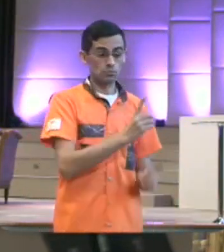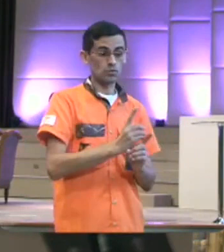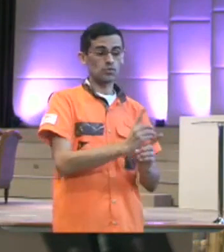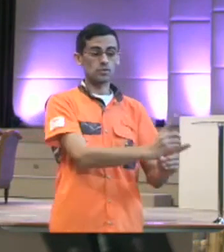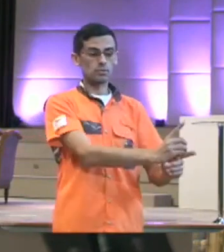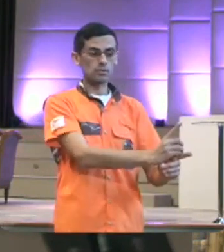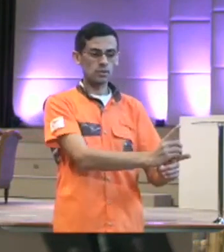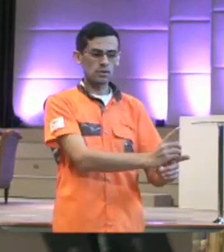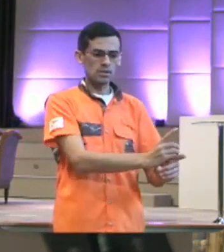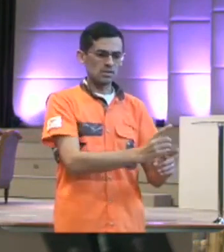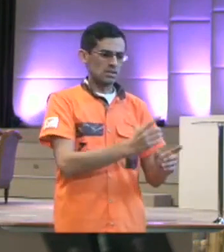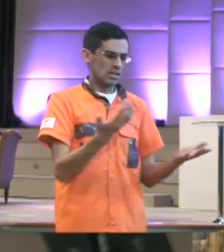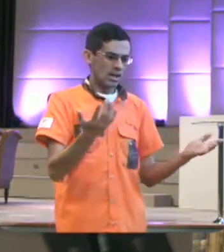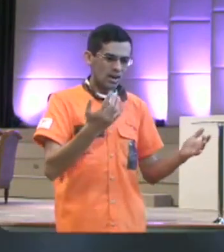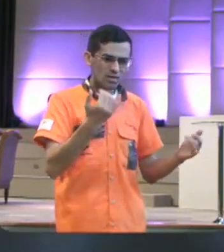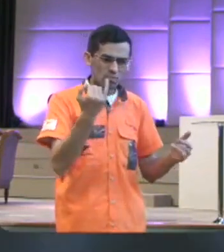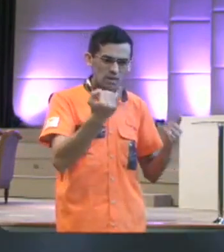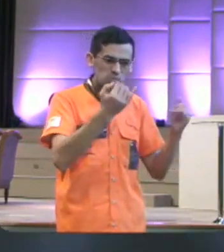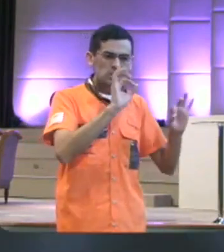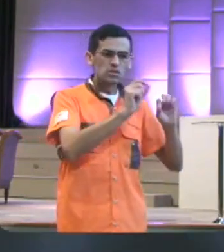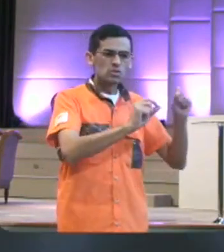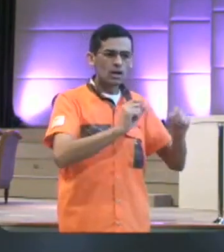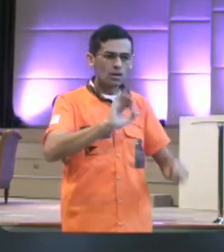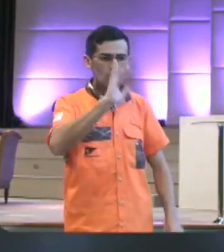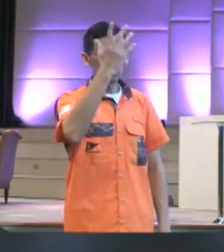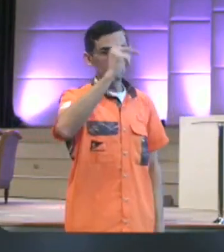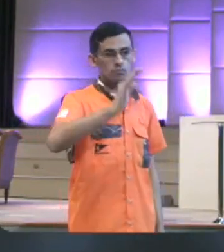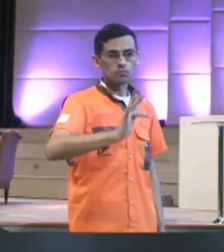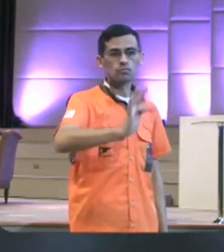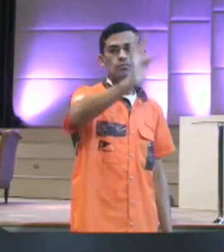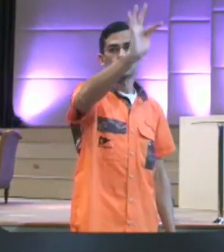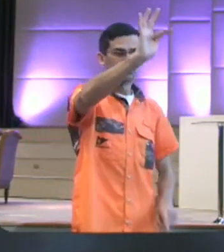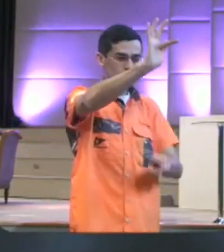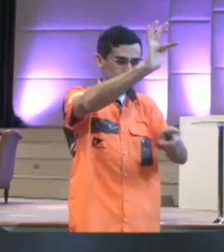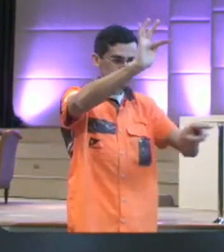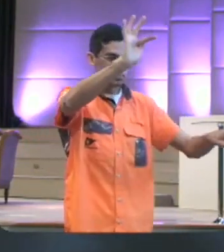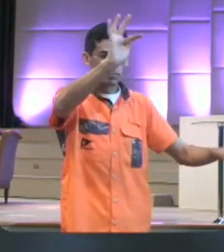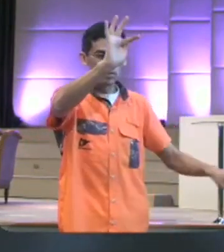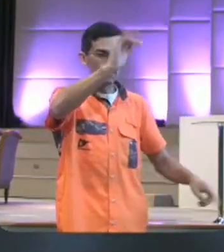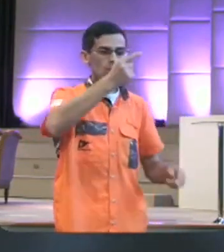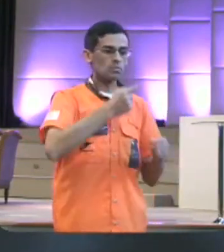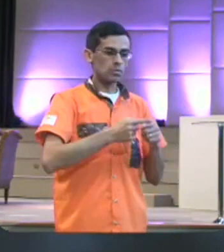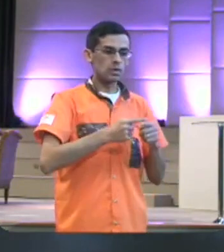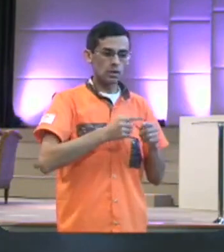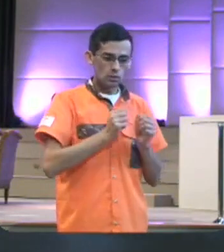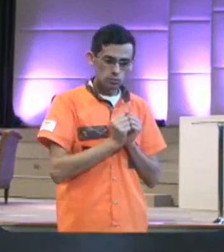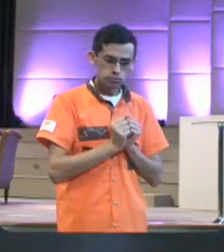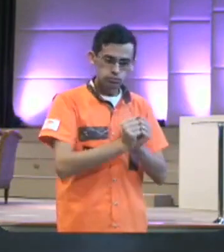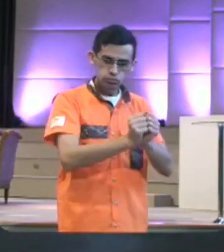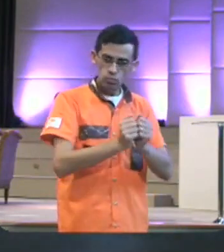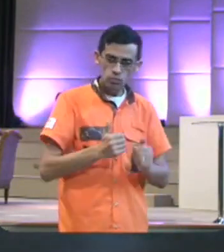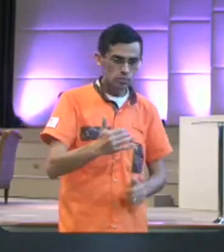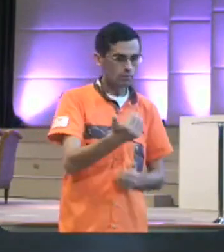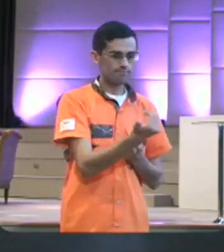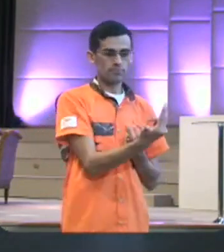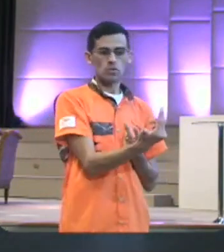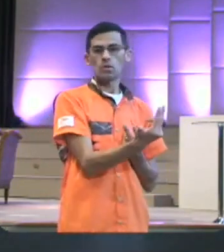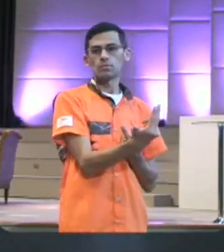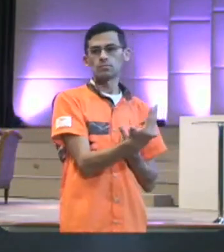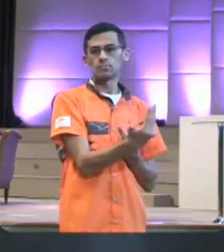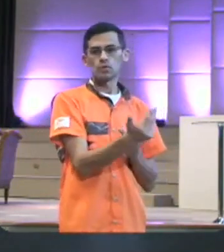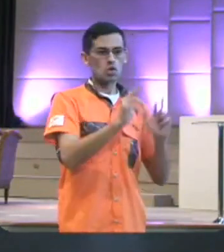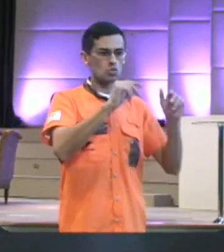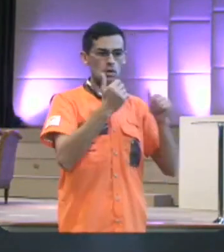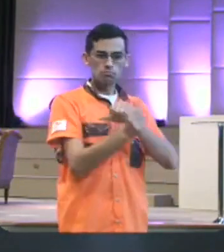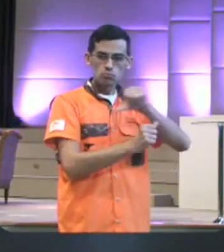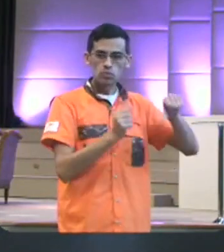olha, não importa o que venha acontecer com vocês, porque eu vou continuar sendo o mesmo.